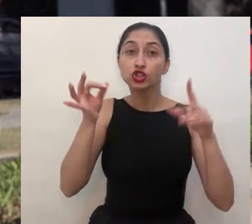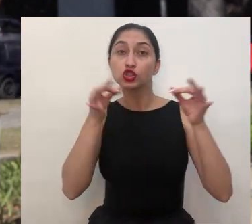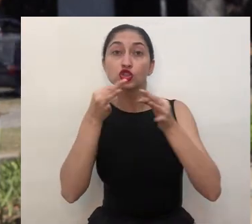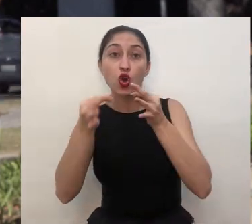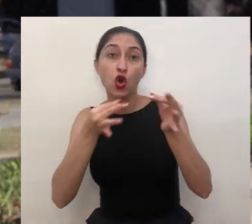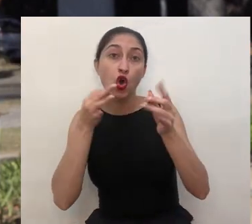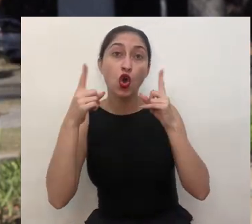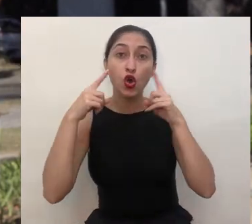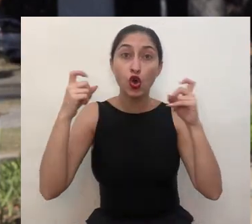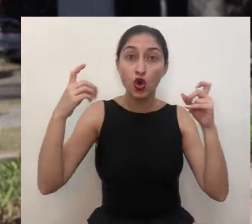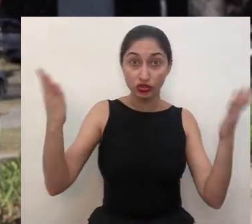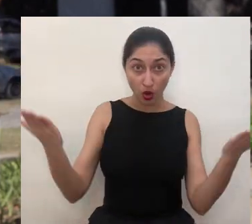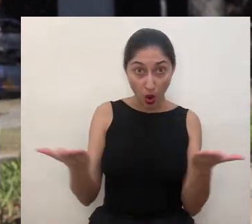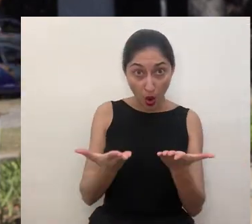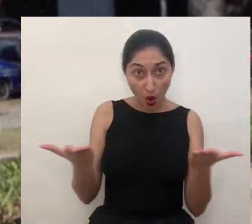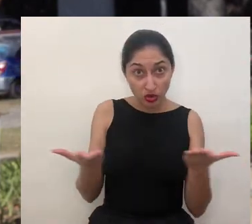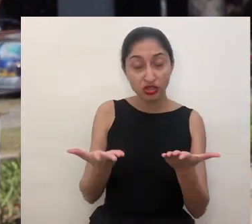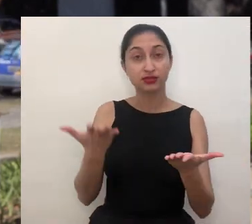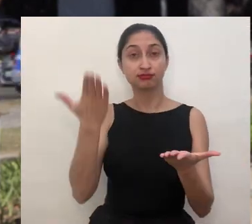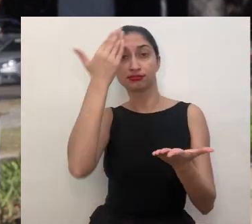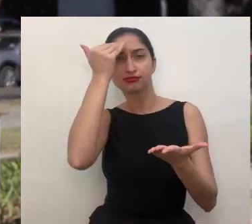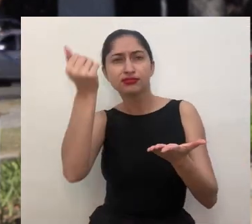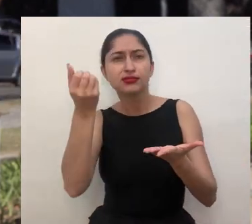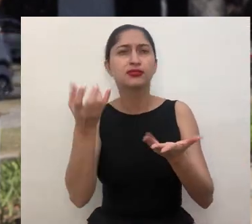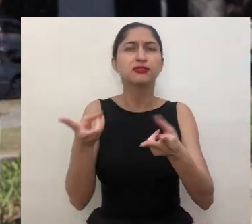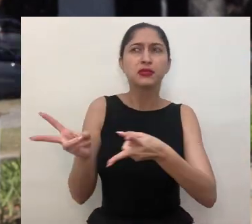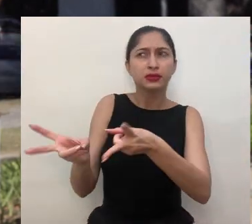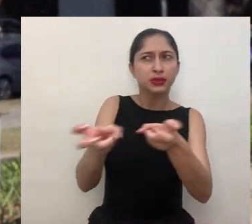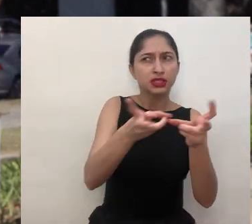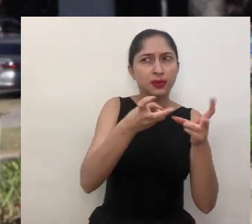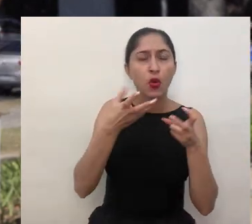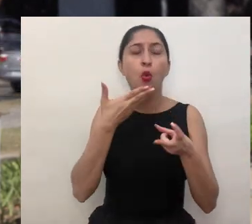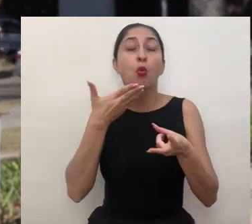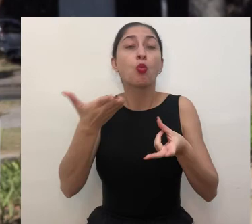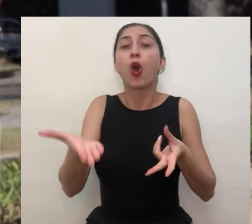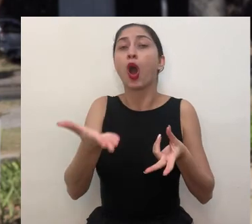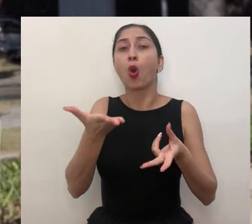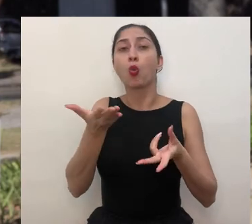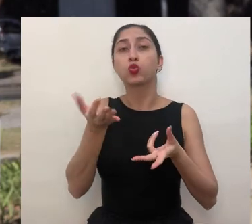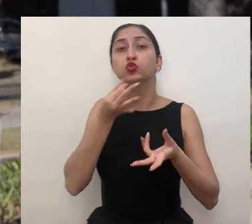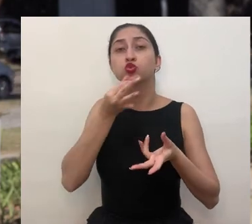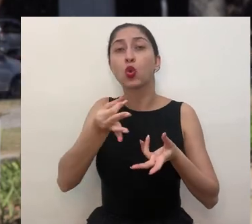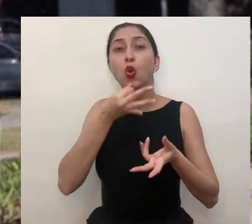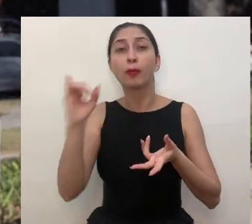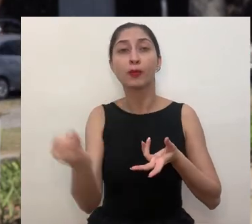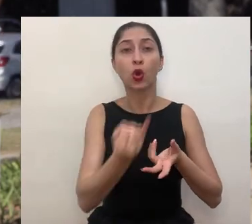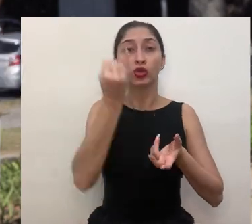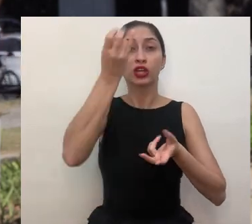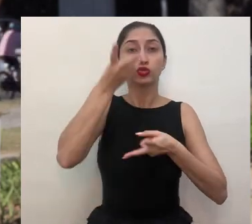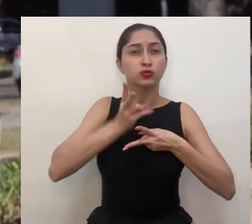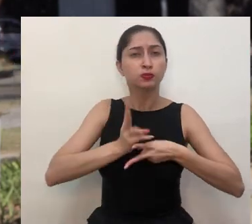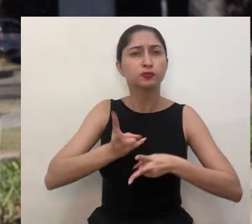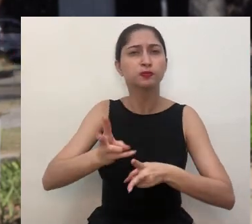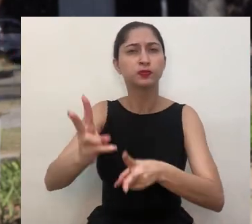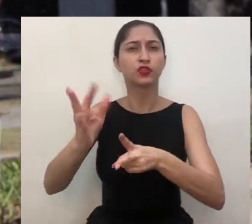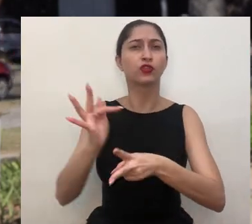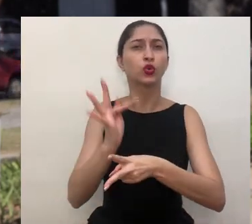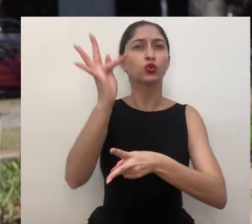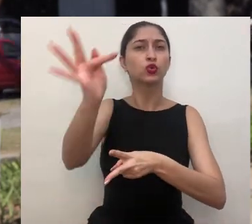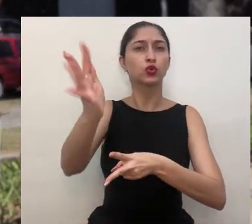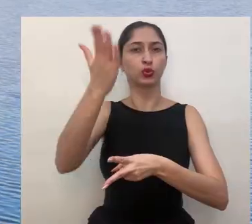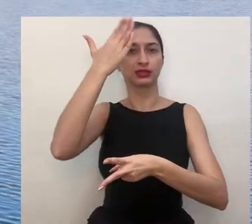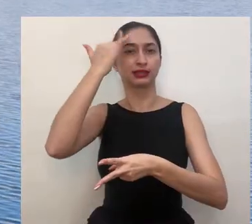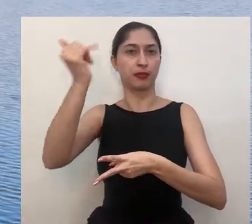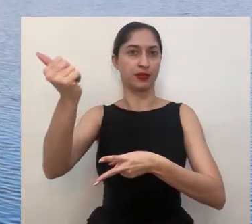e sabermos identificar quais sons seriam importantes preservarmos para as próximas gerações, para as gerações